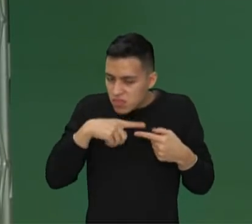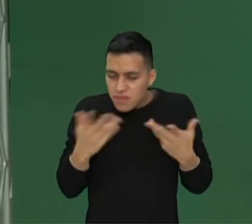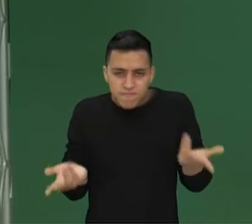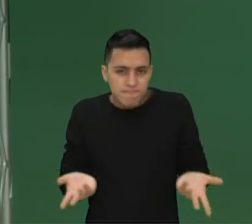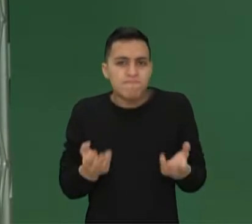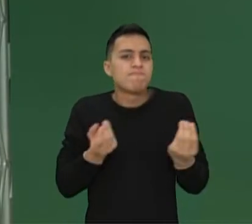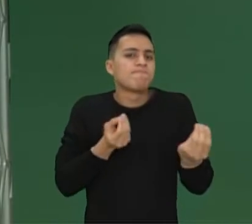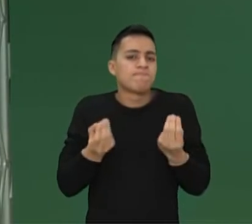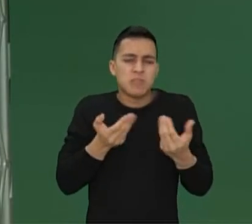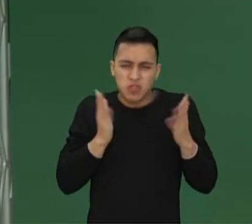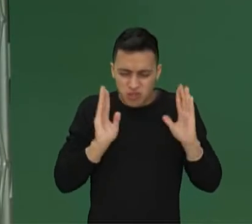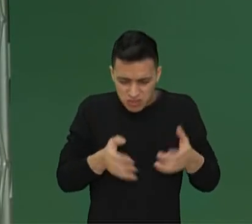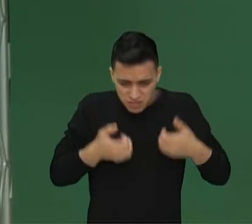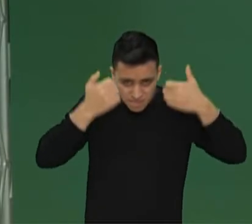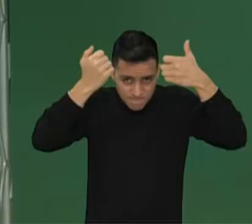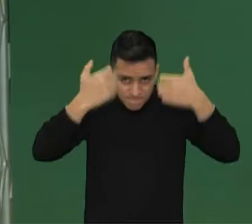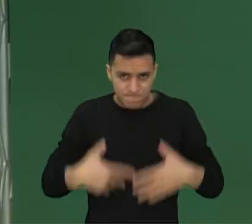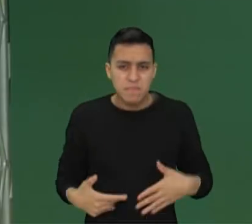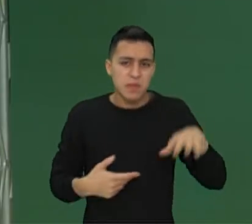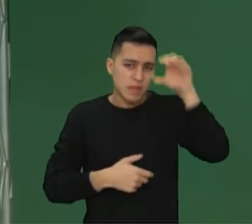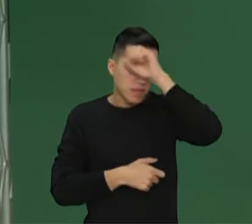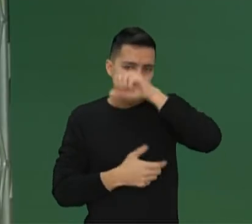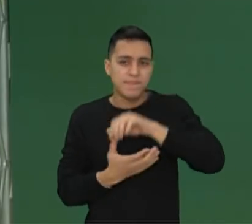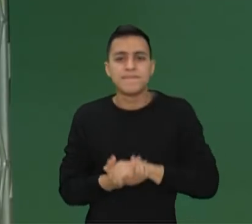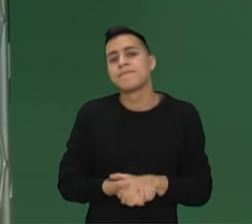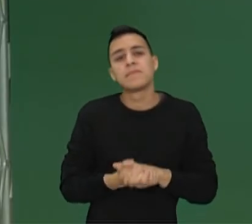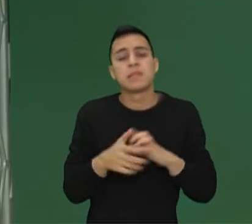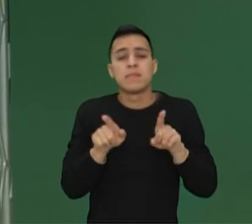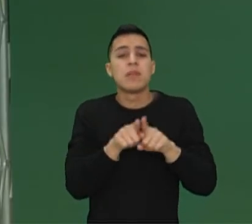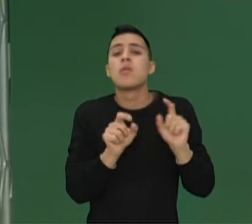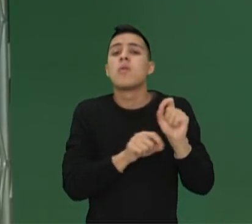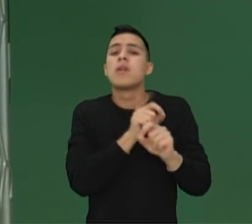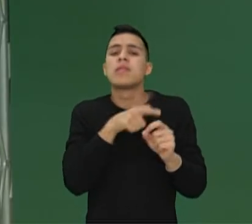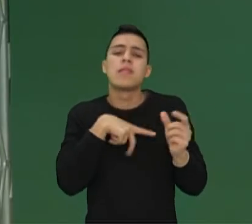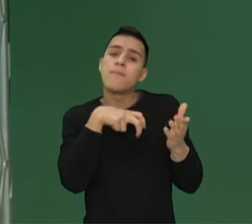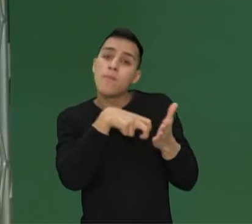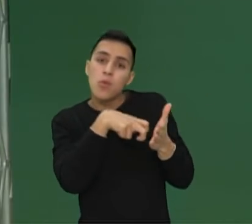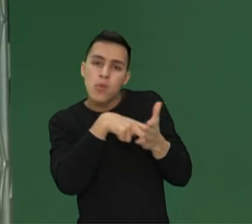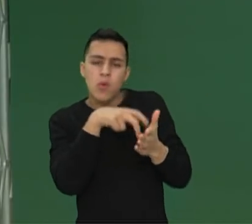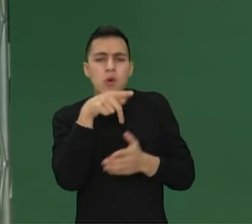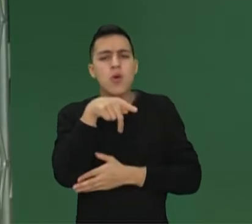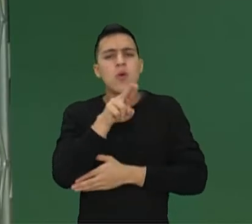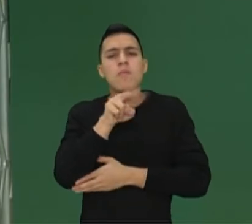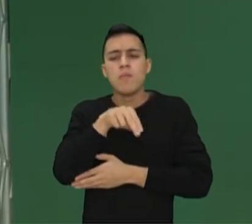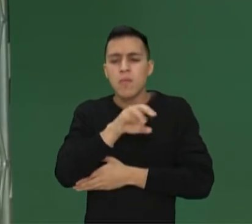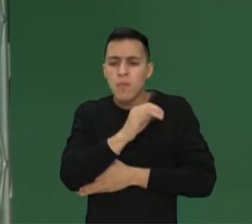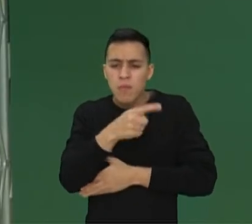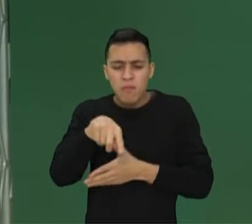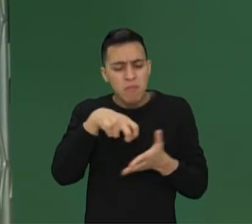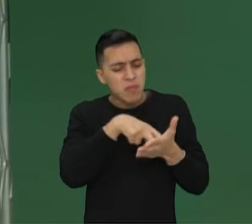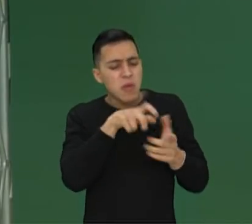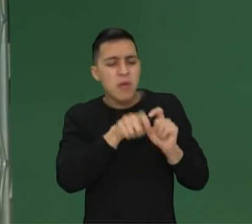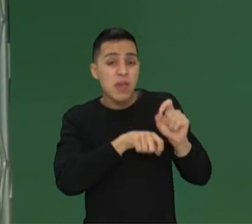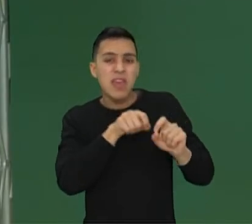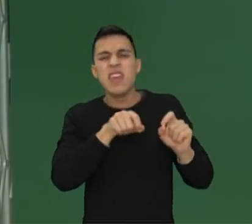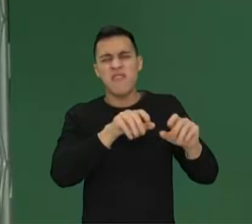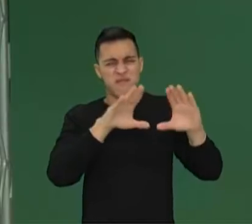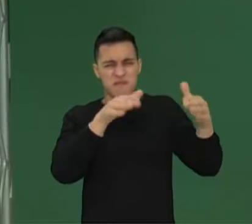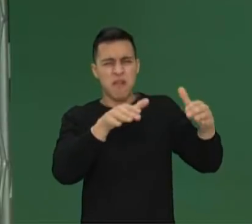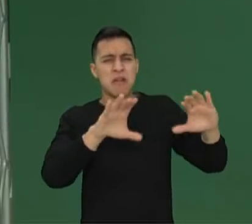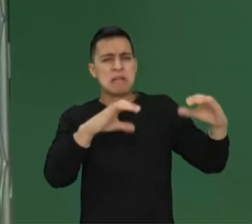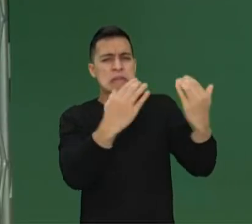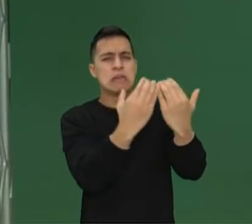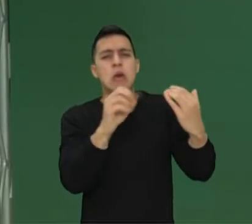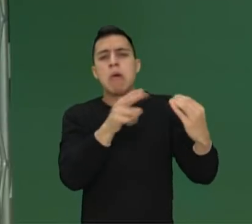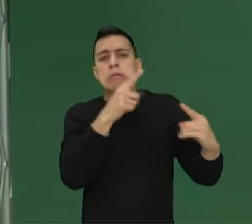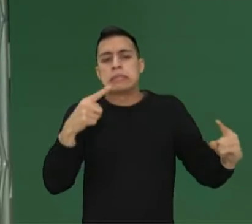outra jogada, a gente aprendeu tudo isso. E as punições, que são especialmente em campeonatos ou